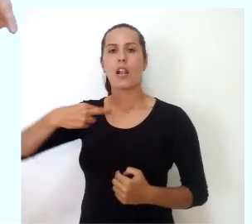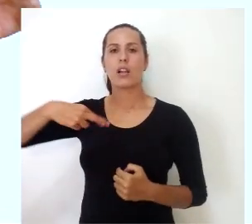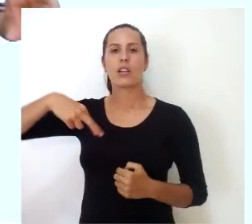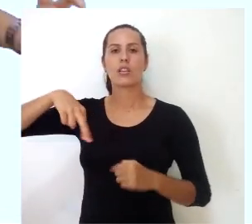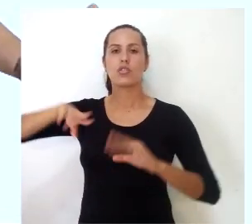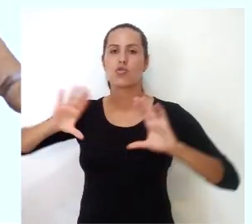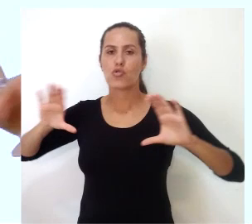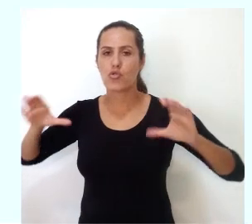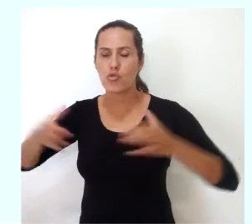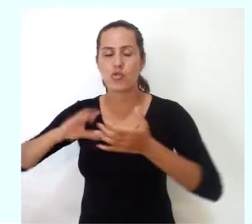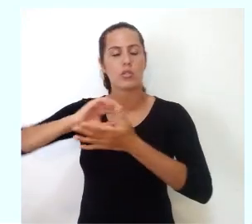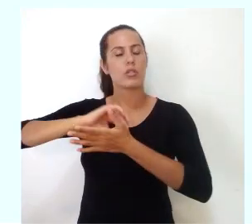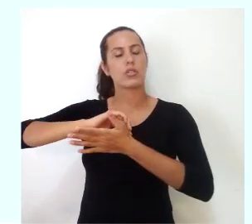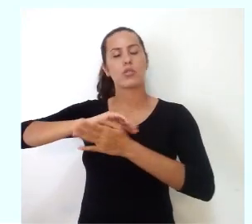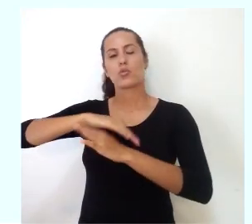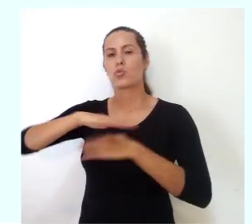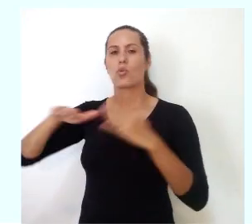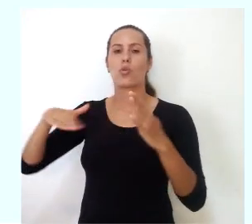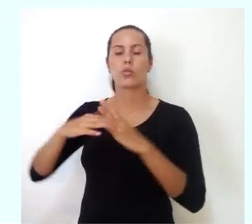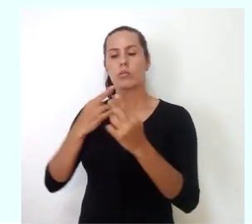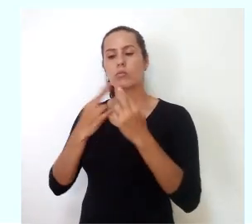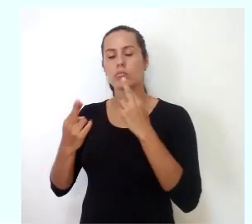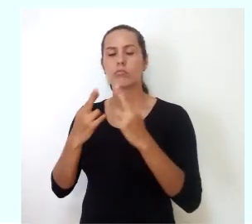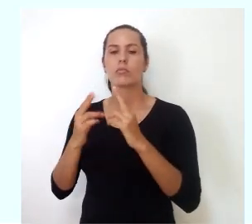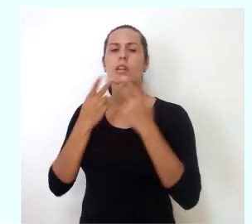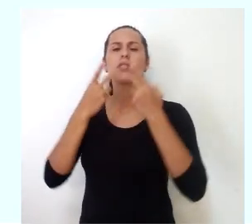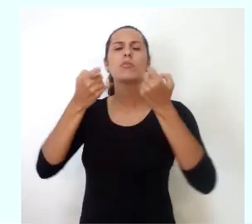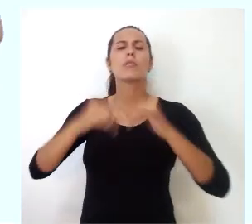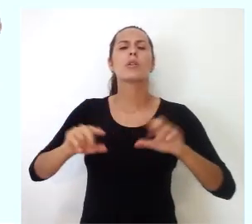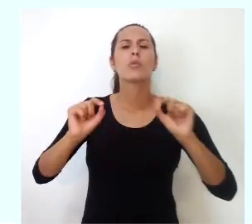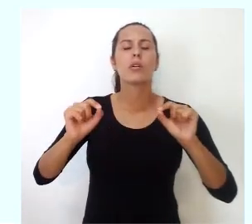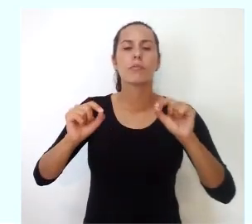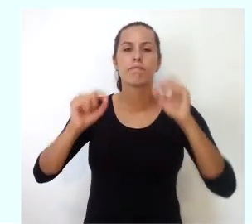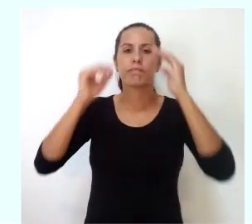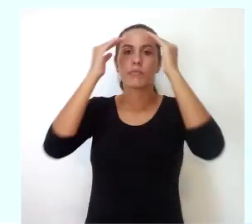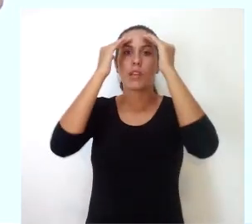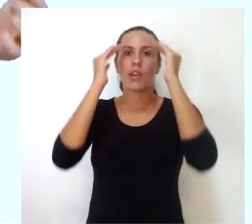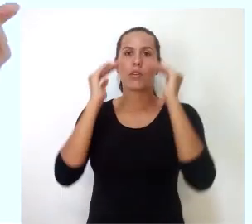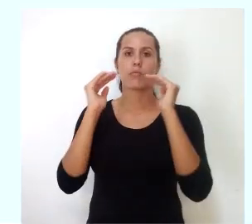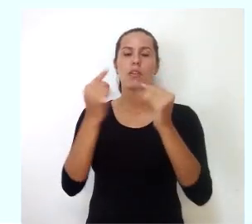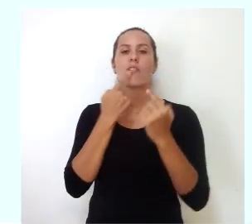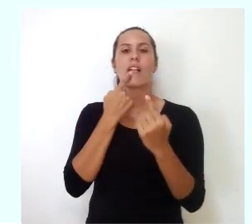É essa questão do respeito. E nesse caso, quando ele fala o diálogo